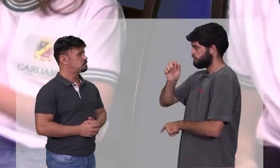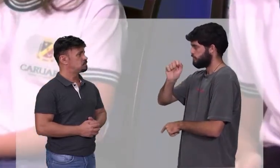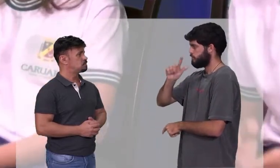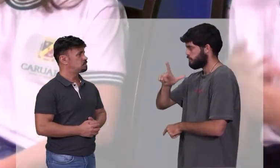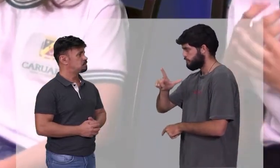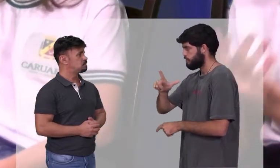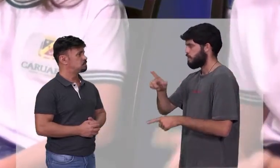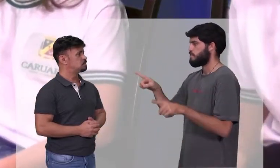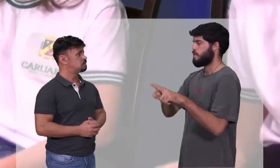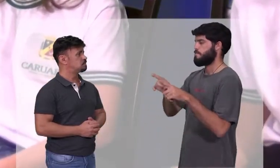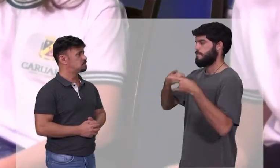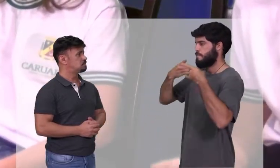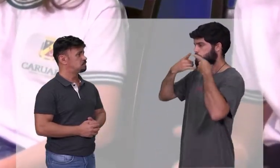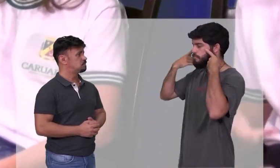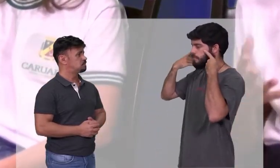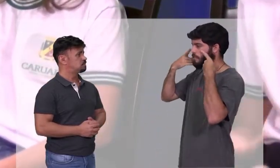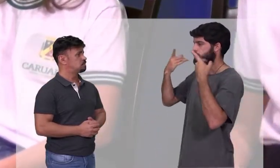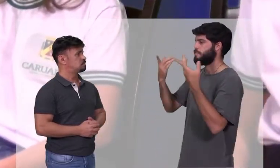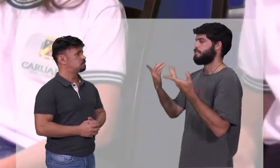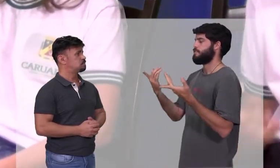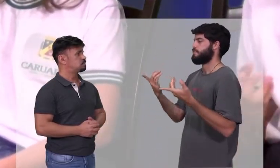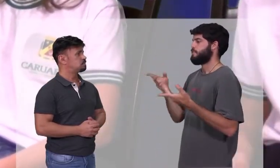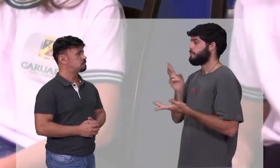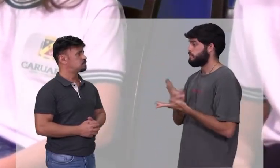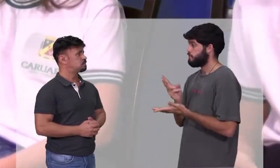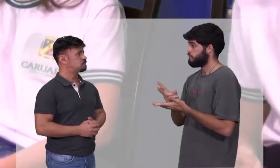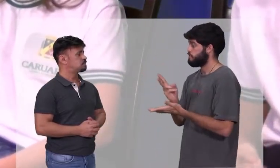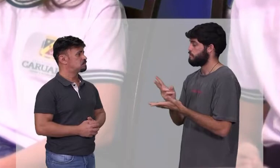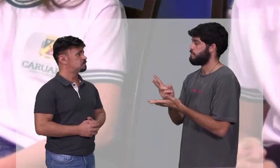gel, usar máscara,